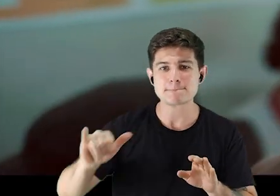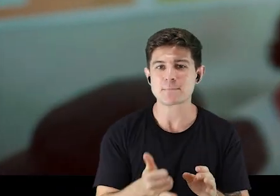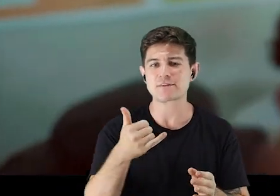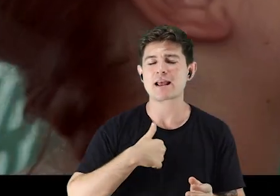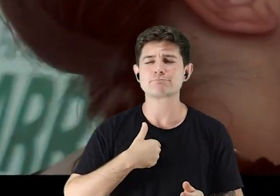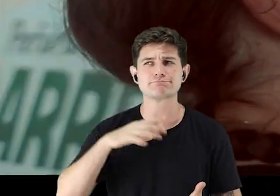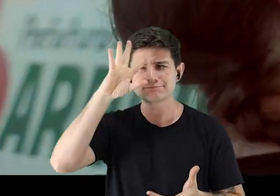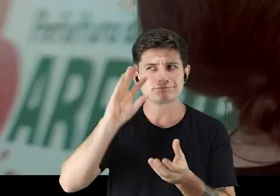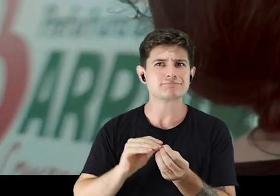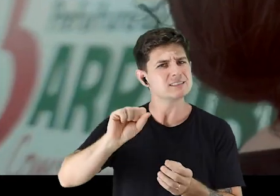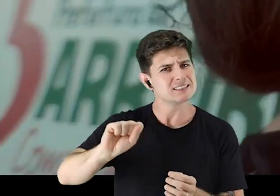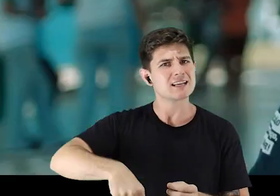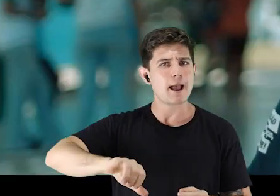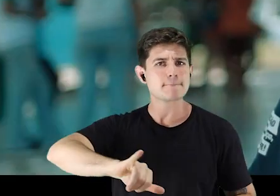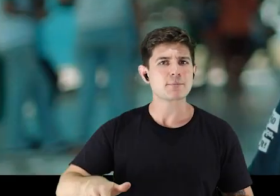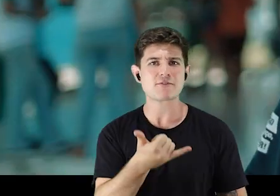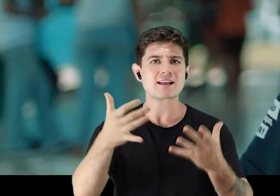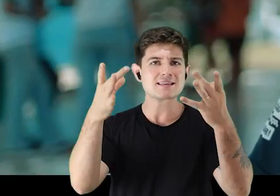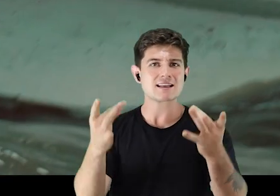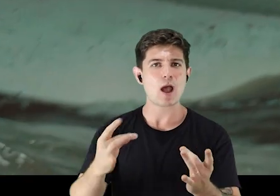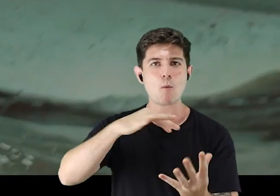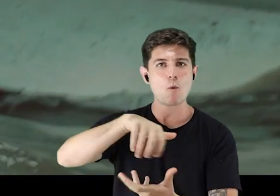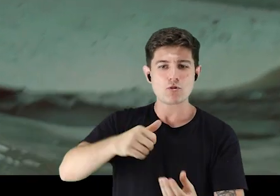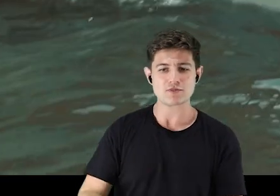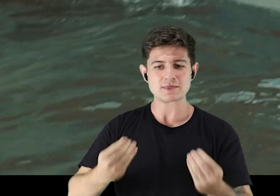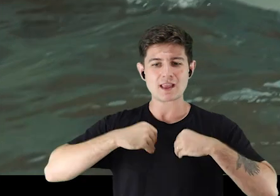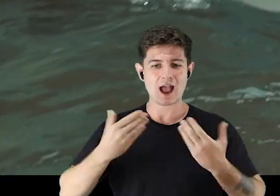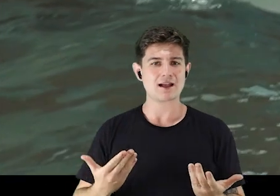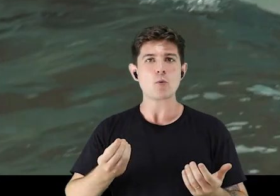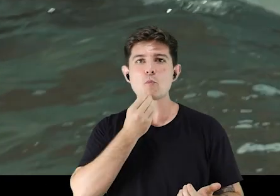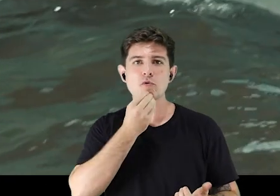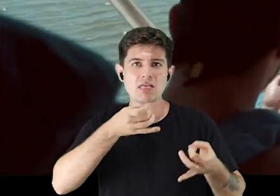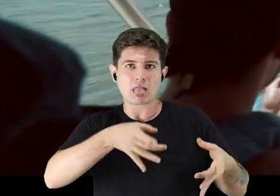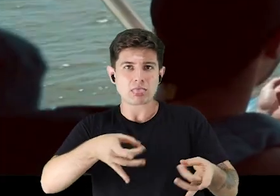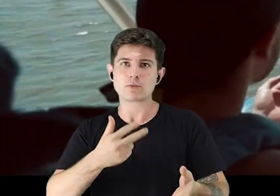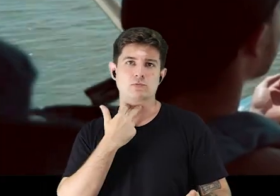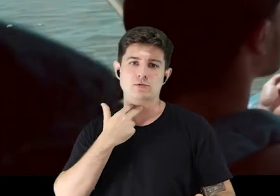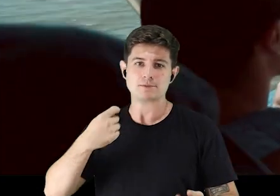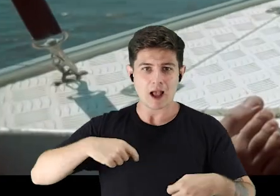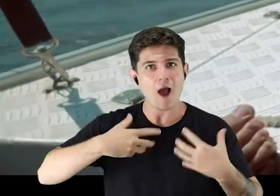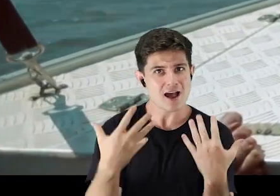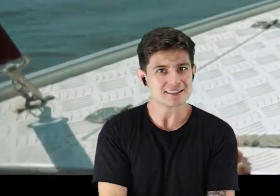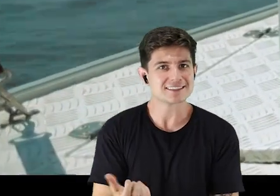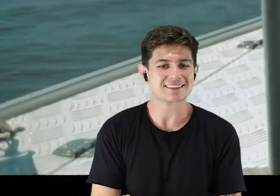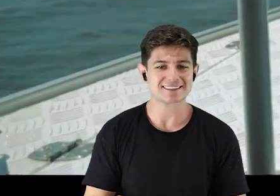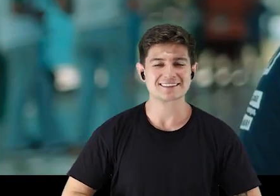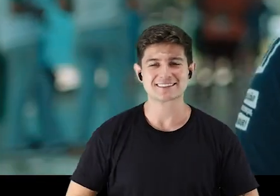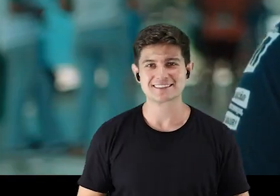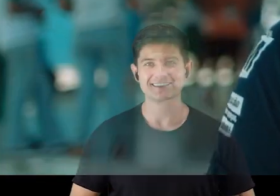assim, eu chego à conclusão que também aproveitar os pequenos detalhes que o mundo oferece, que você não pode deixar as oportunidades passar, você tem